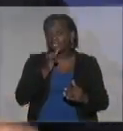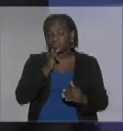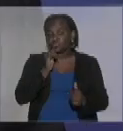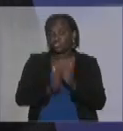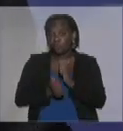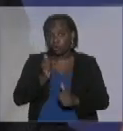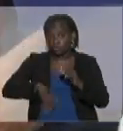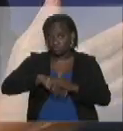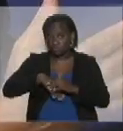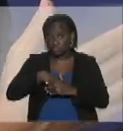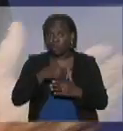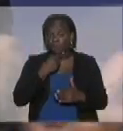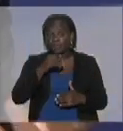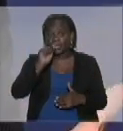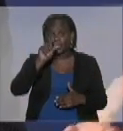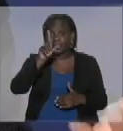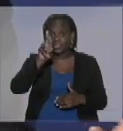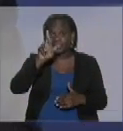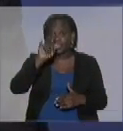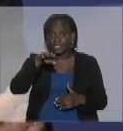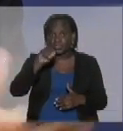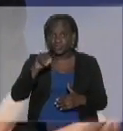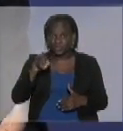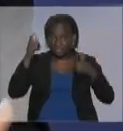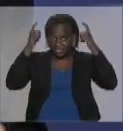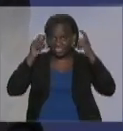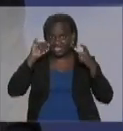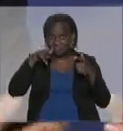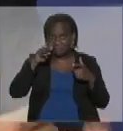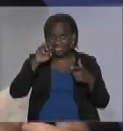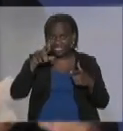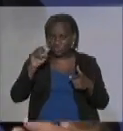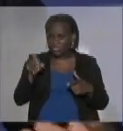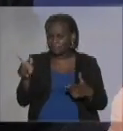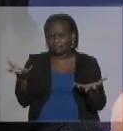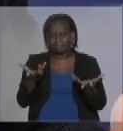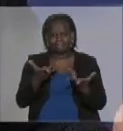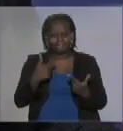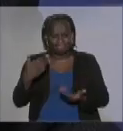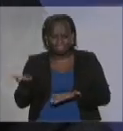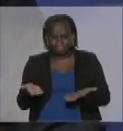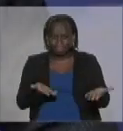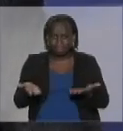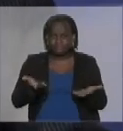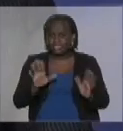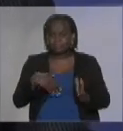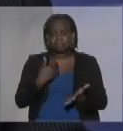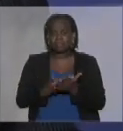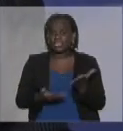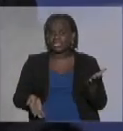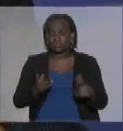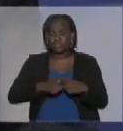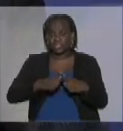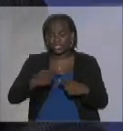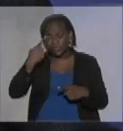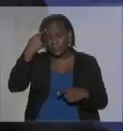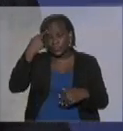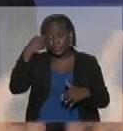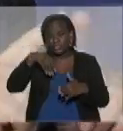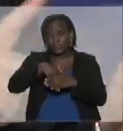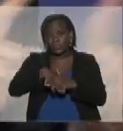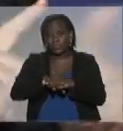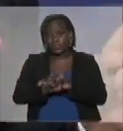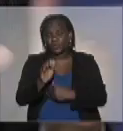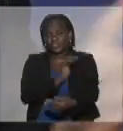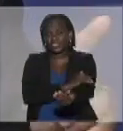no futebol. O Adriano, o Imperador, eu sinto que é um cara maravilhoso, mas perdeu. Acaba a dependência química,